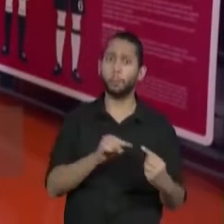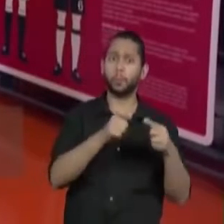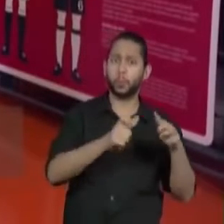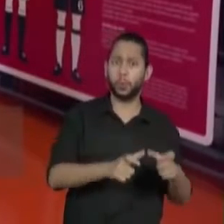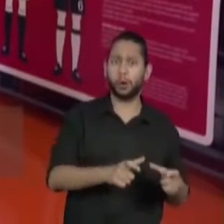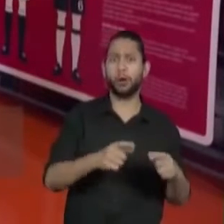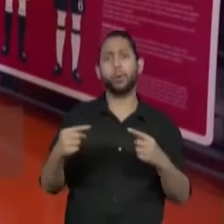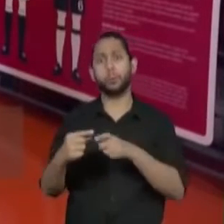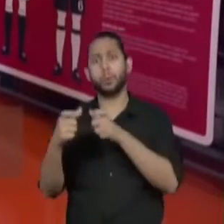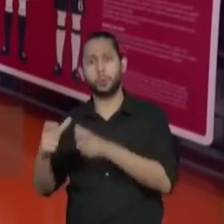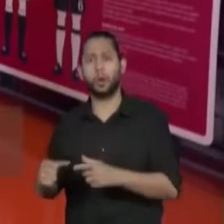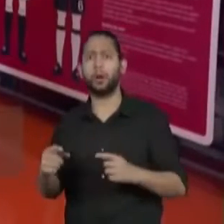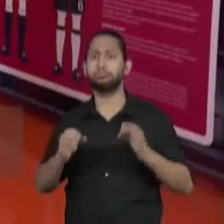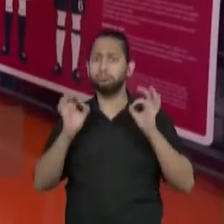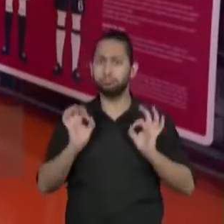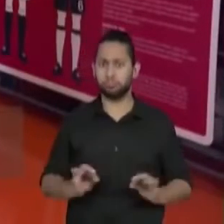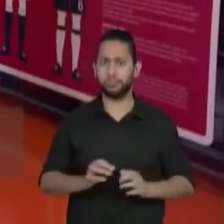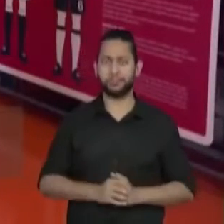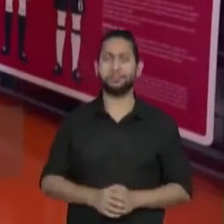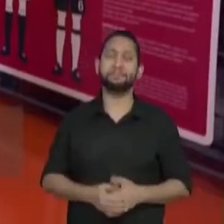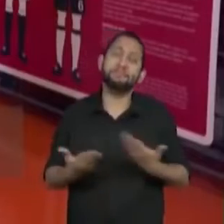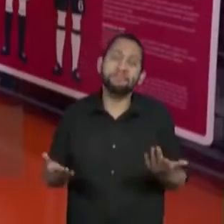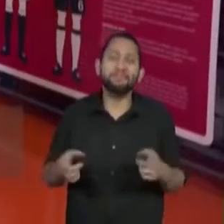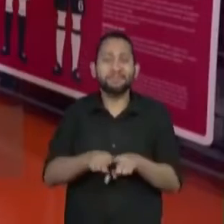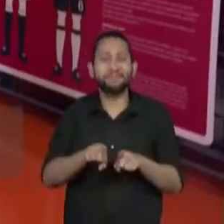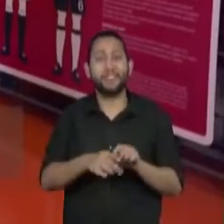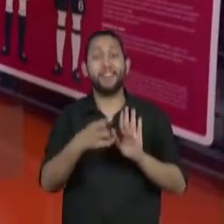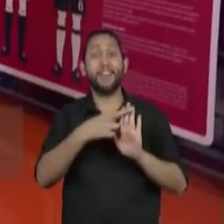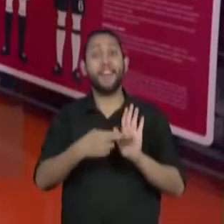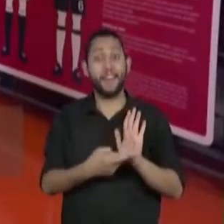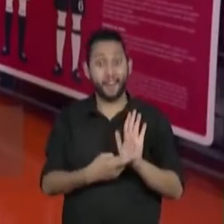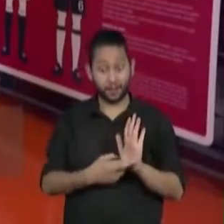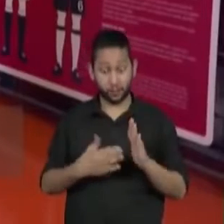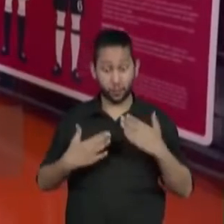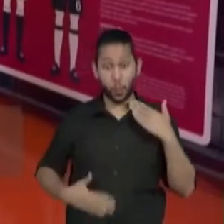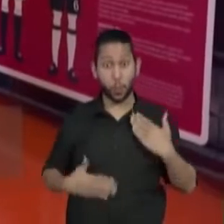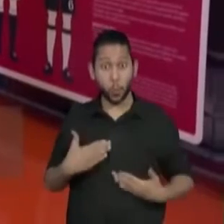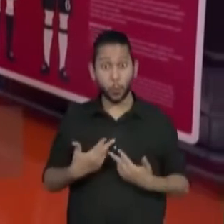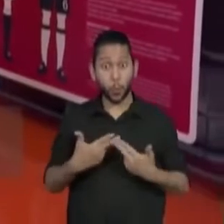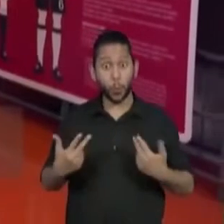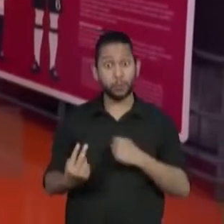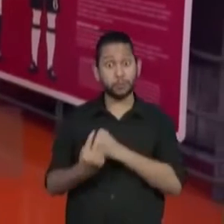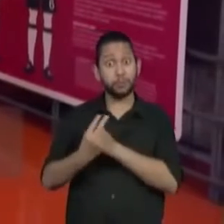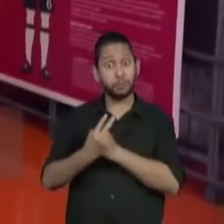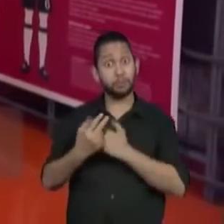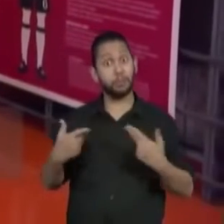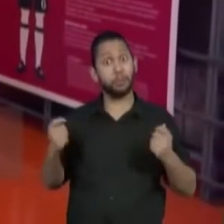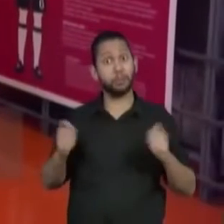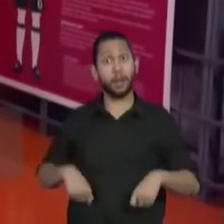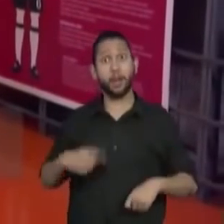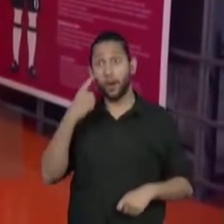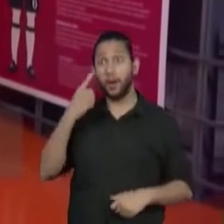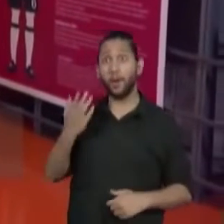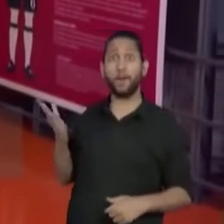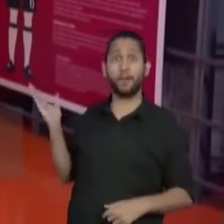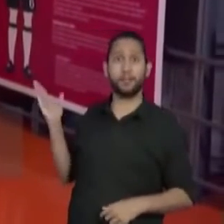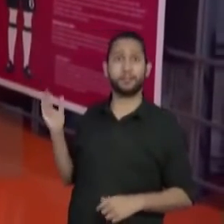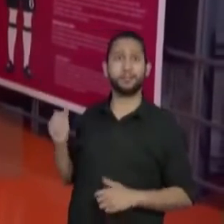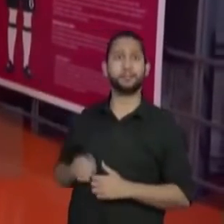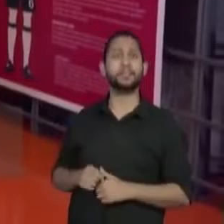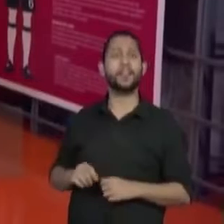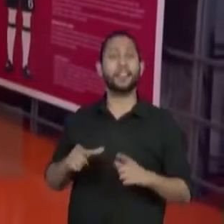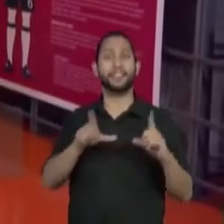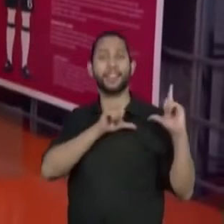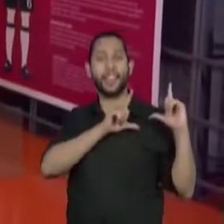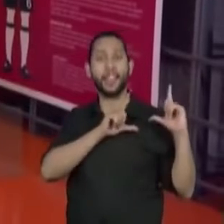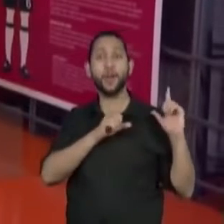E falando das regras de equipamentos e jogadores, nós temos um painel bem bacana aí à nossa esquerda, Fran,